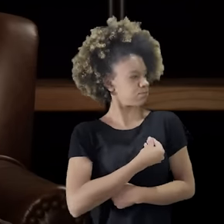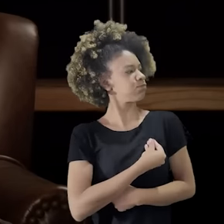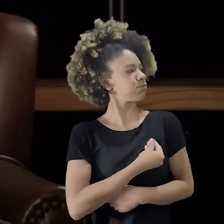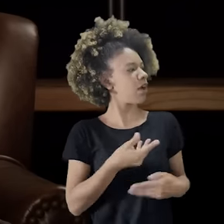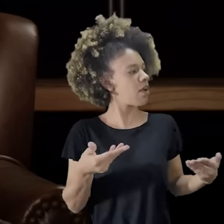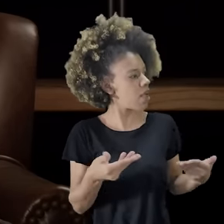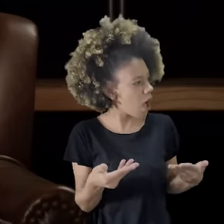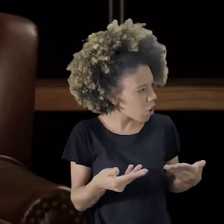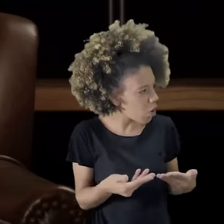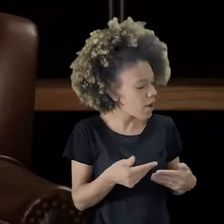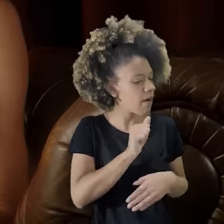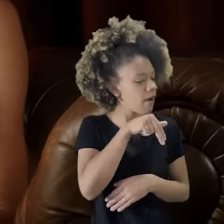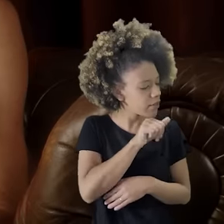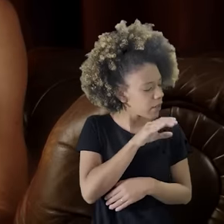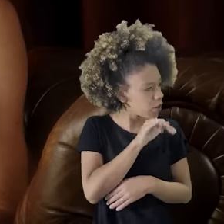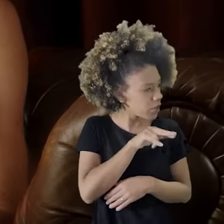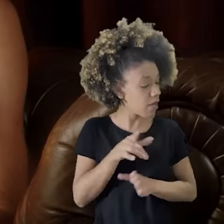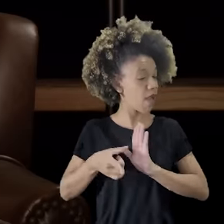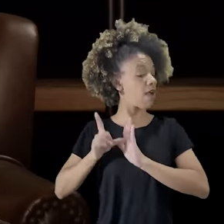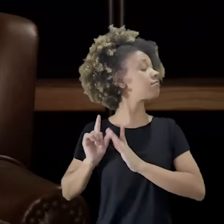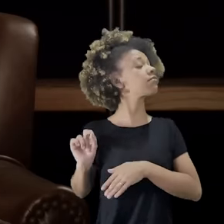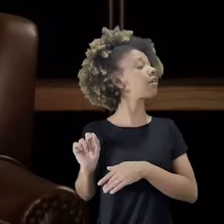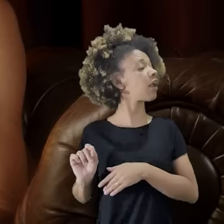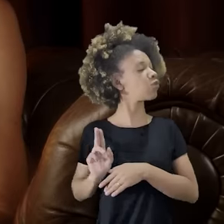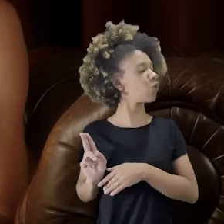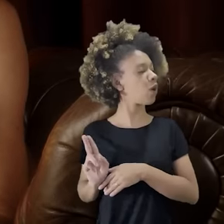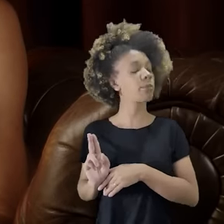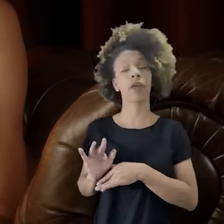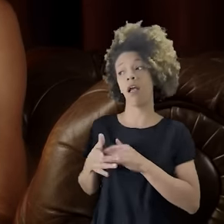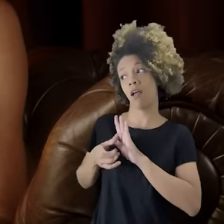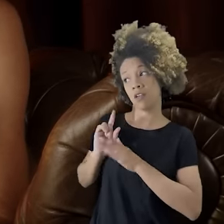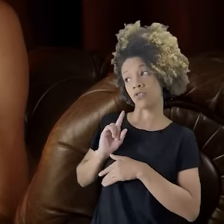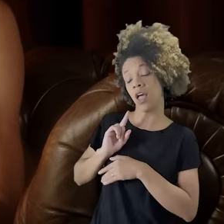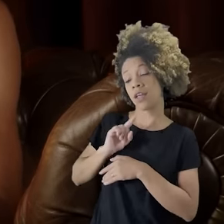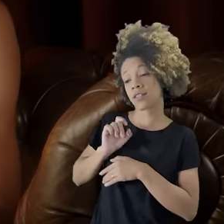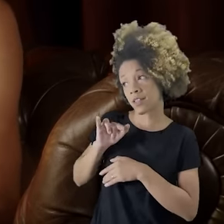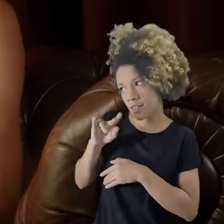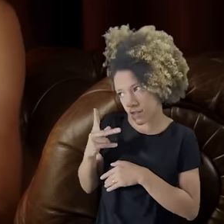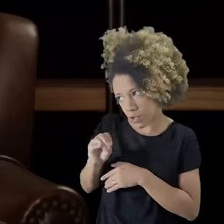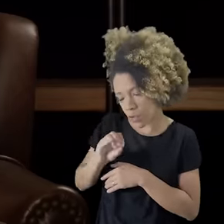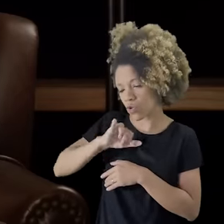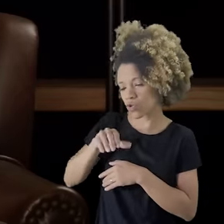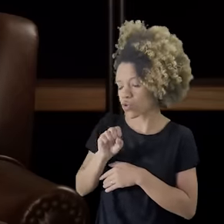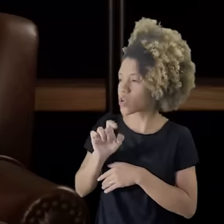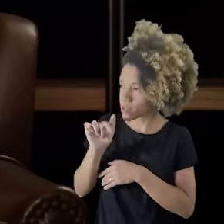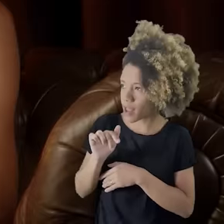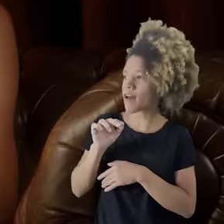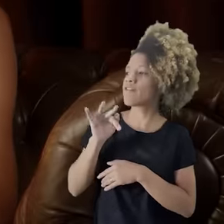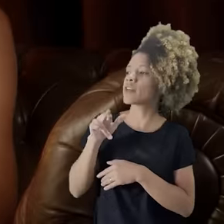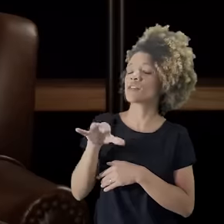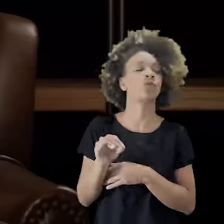você é a Ana Caroline antes você era quem era o Zézinho o José Francisco José Francisco